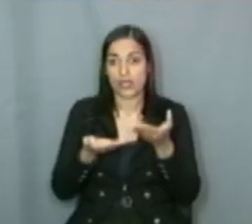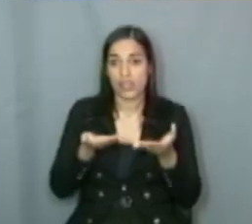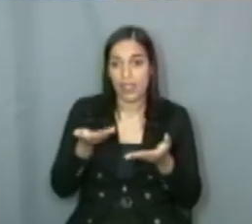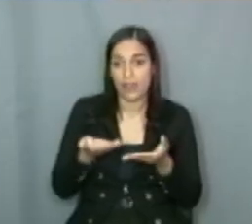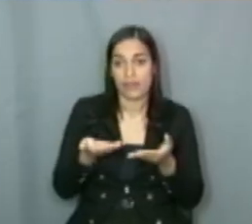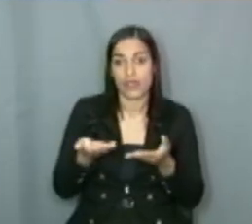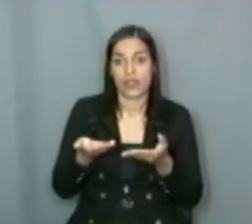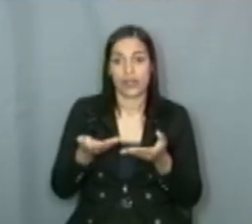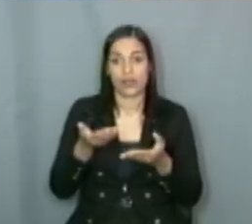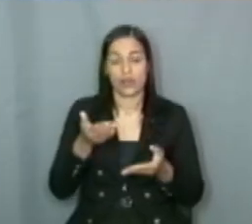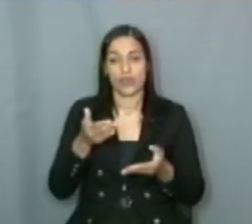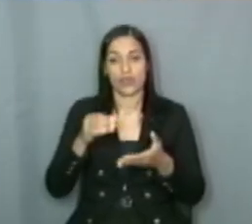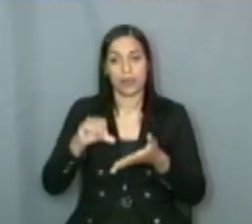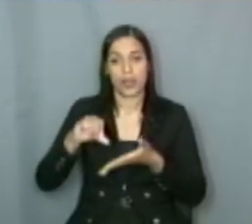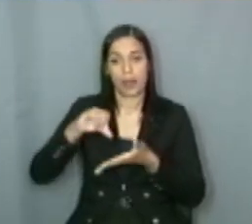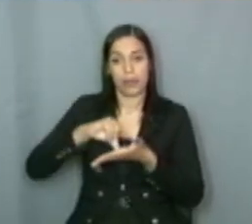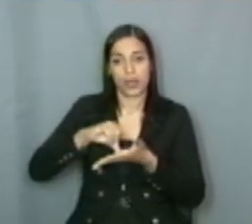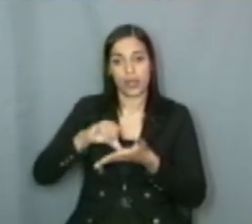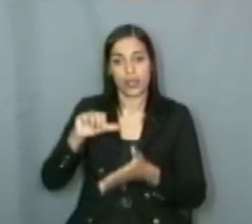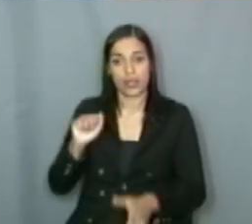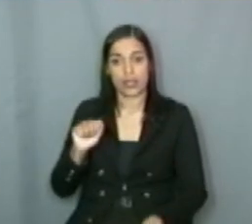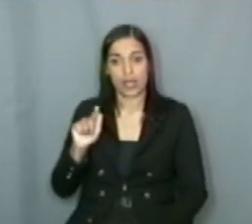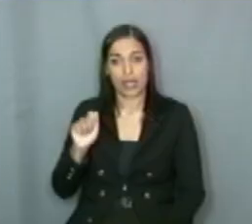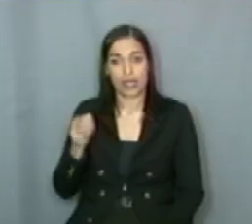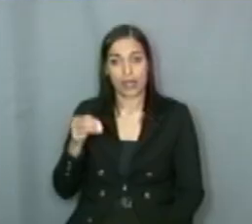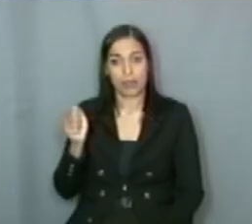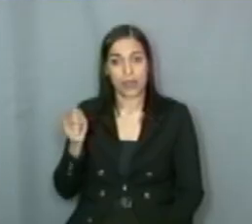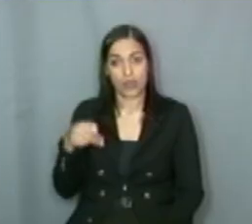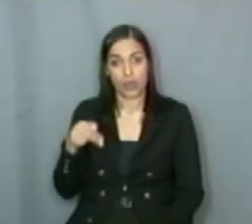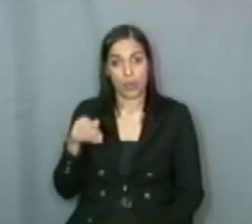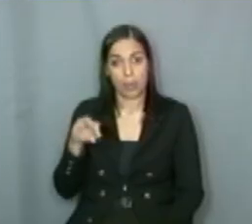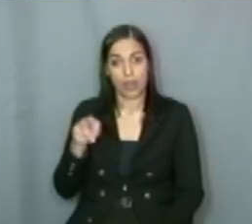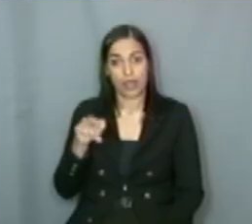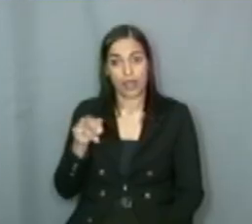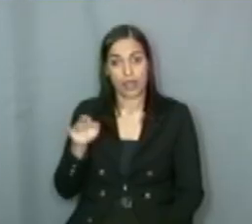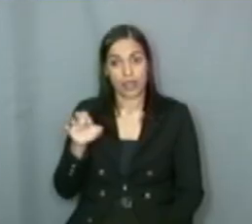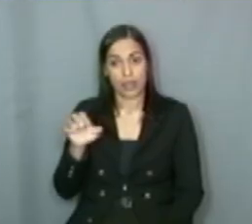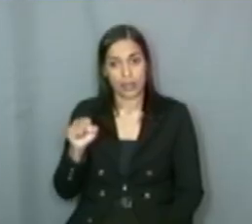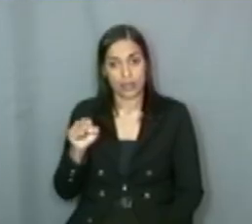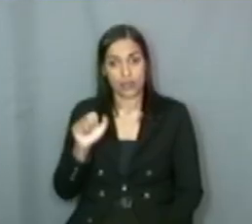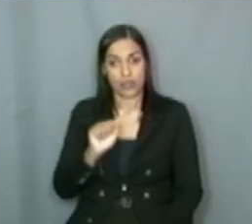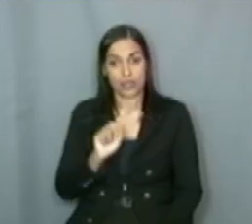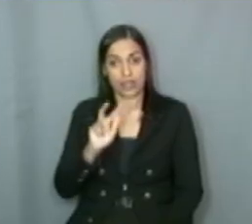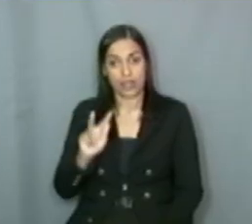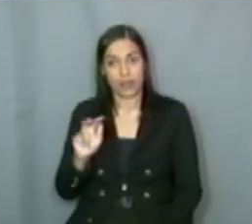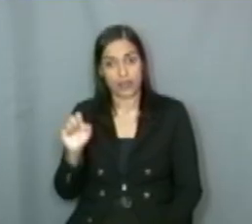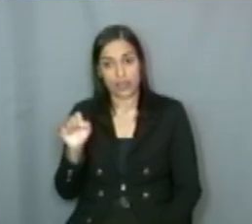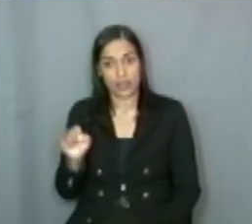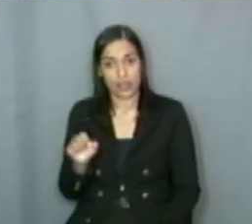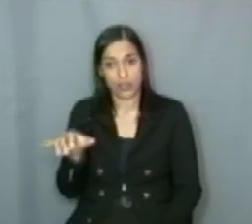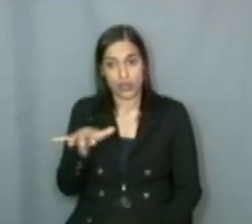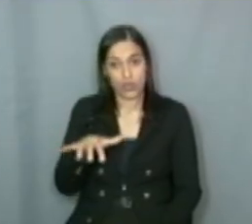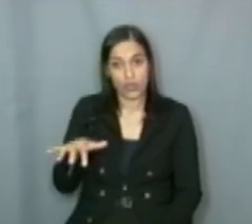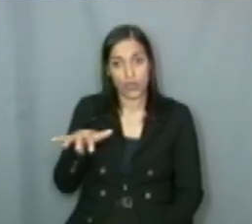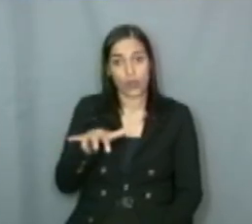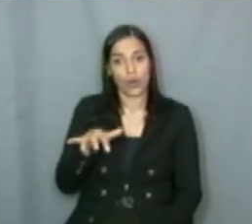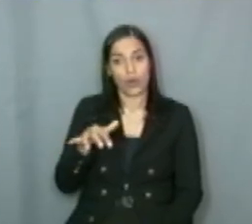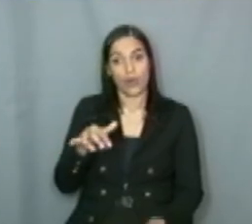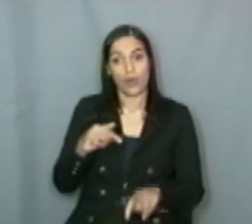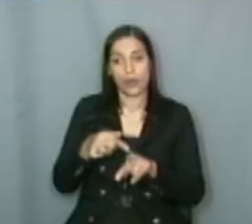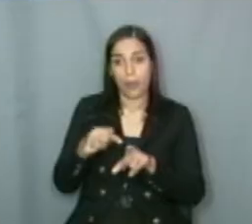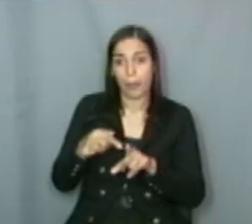prestados pela Policlínica Agamenon Magalhães, que fica na Avenida Sul, no bairro de